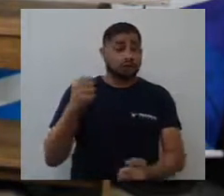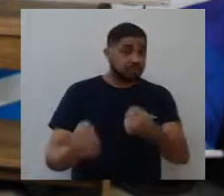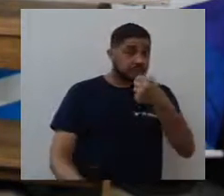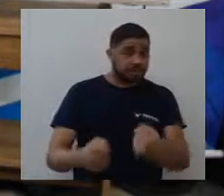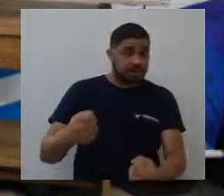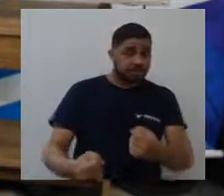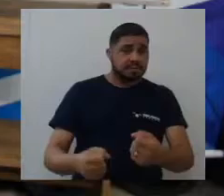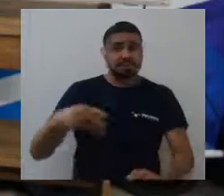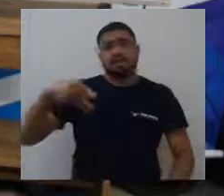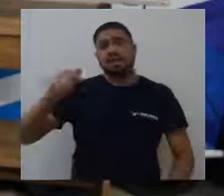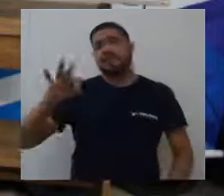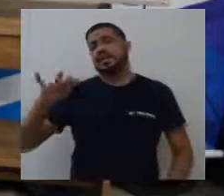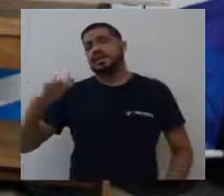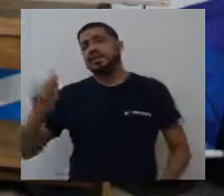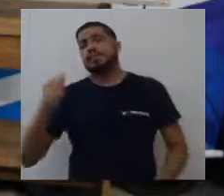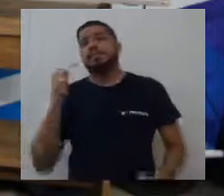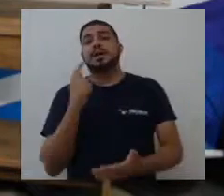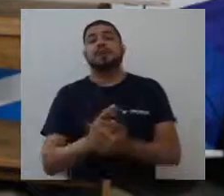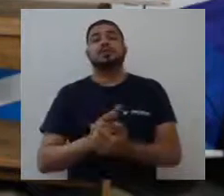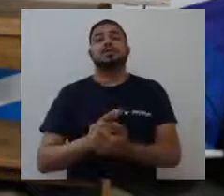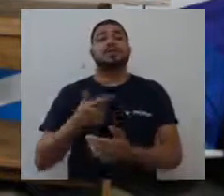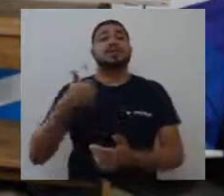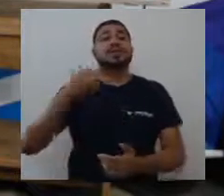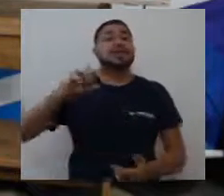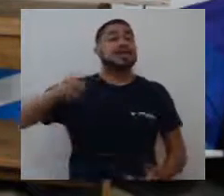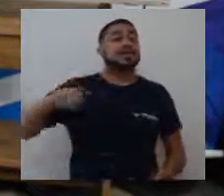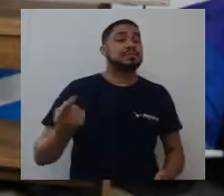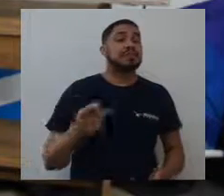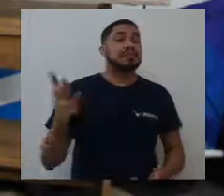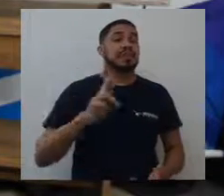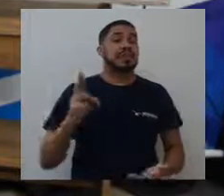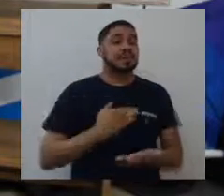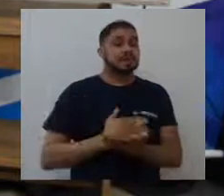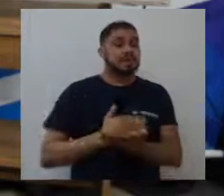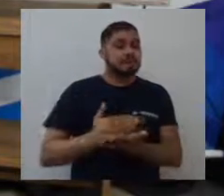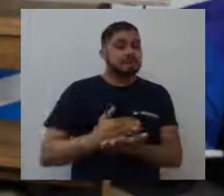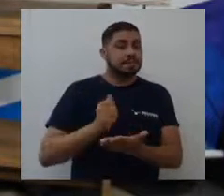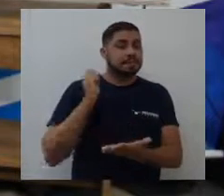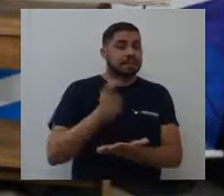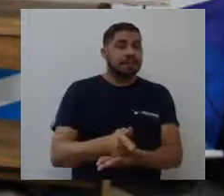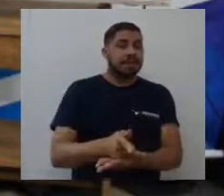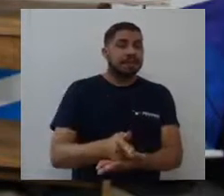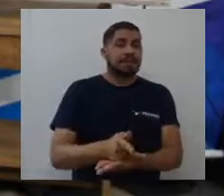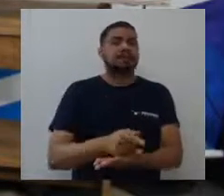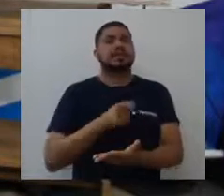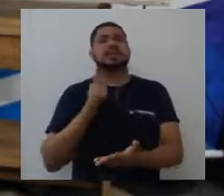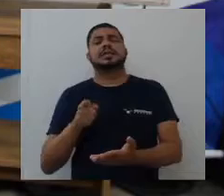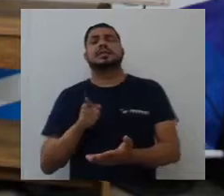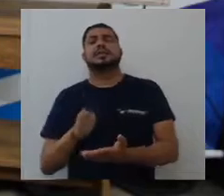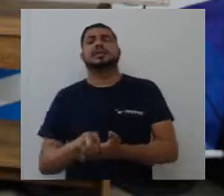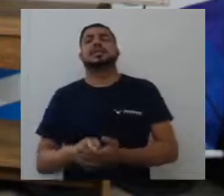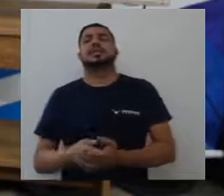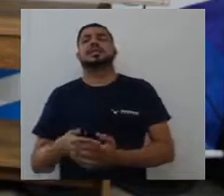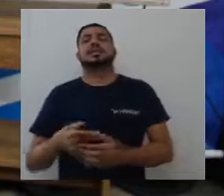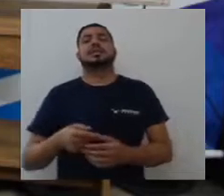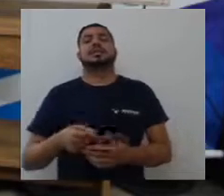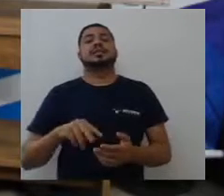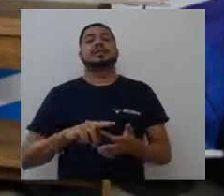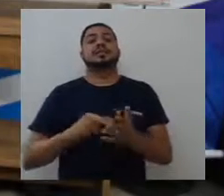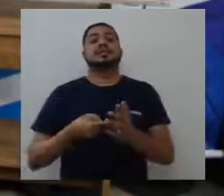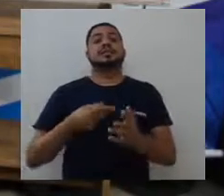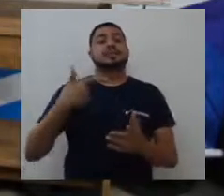pagou como entrada o valor de 10 mil reais. A entrada foi de 10 mil reais. Essa entrada corresponde a